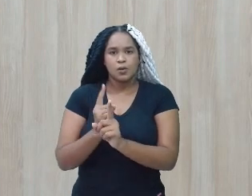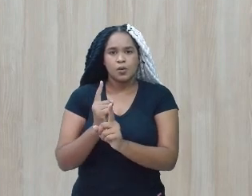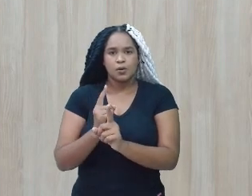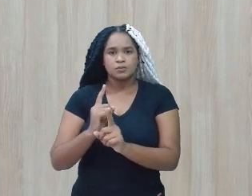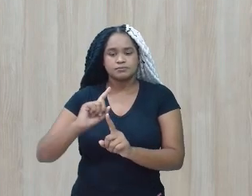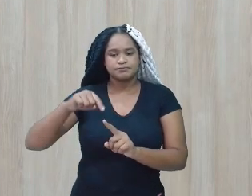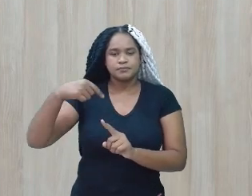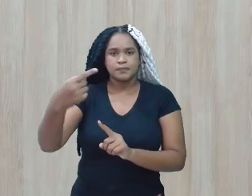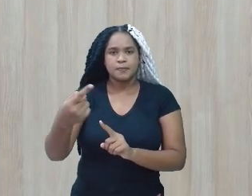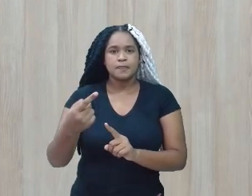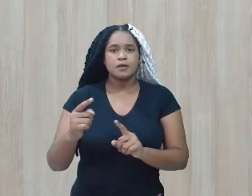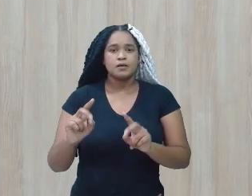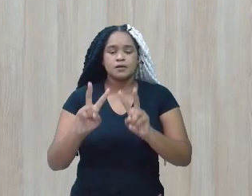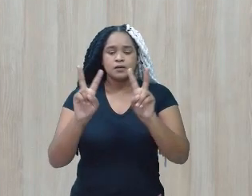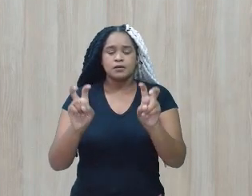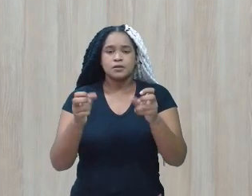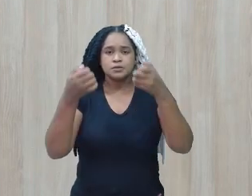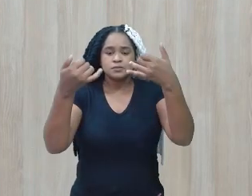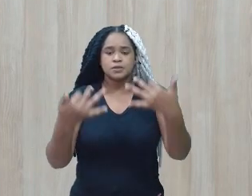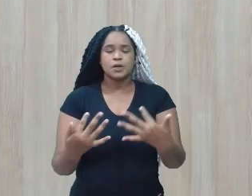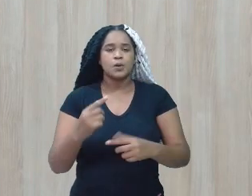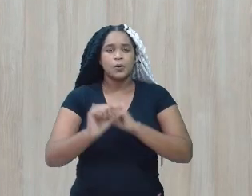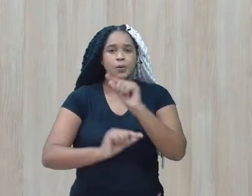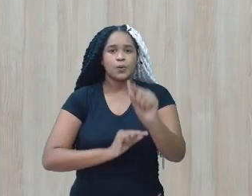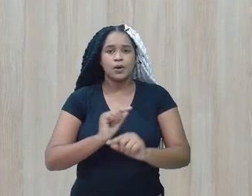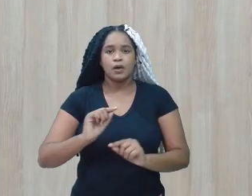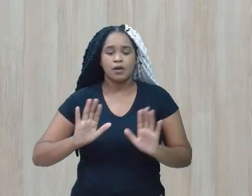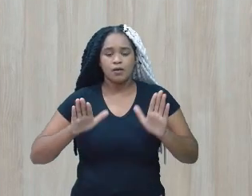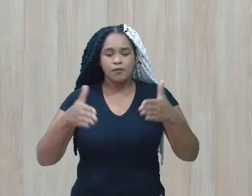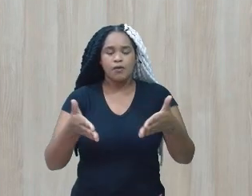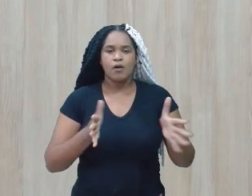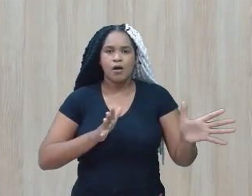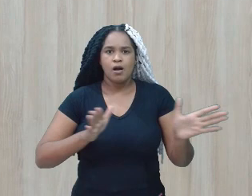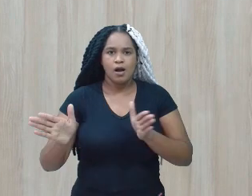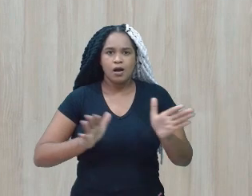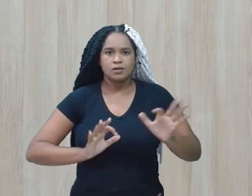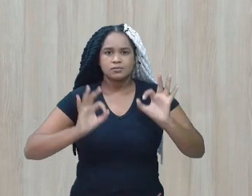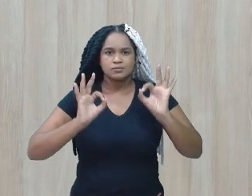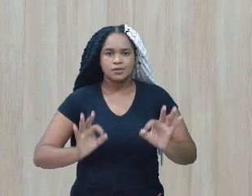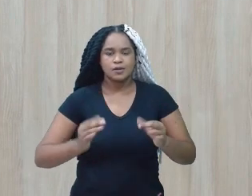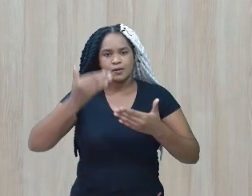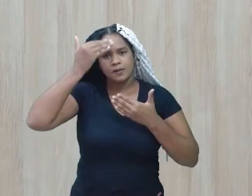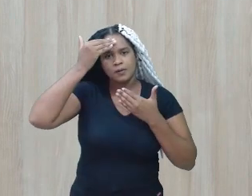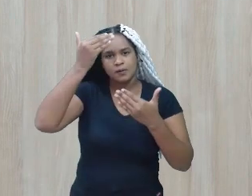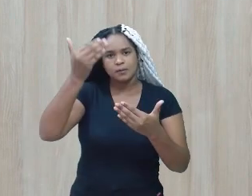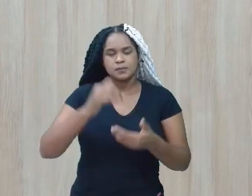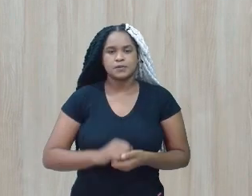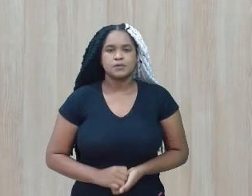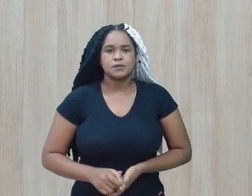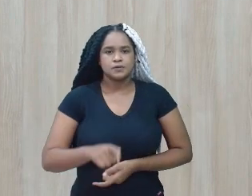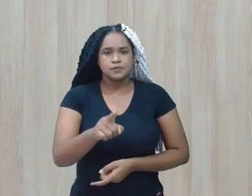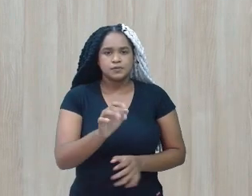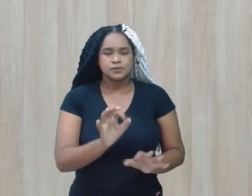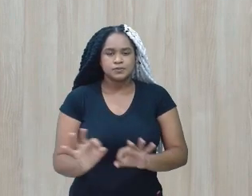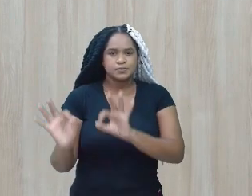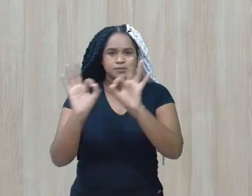educação inclusiva, falaremos um pouquinho sobre acessibilidade. Obrigada